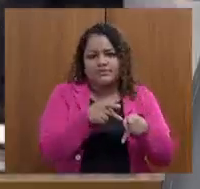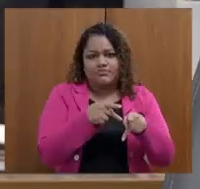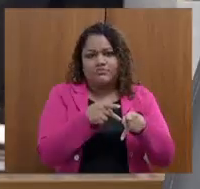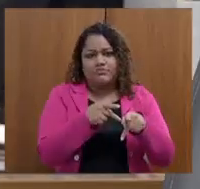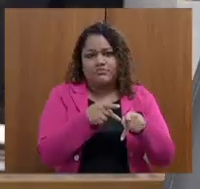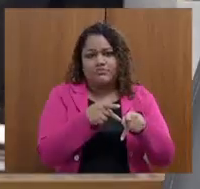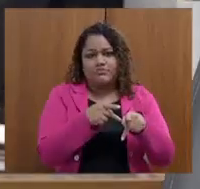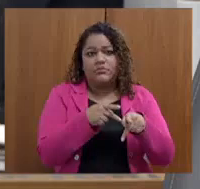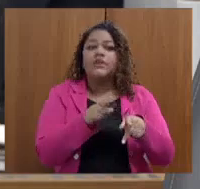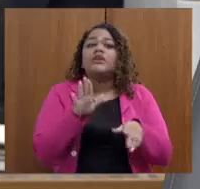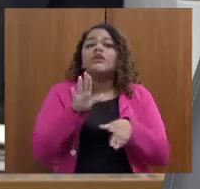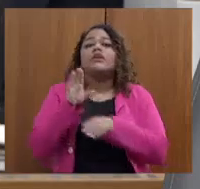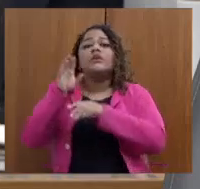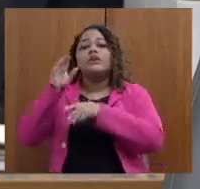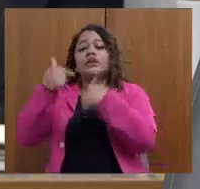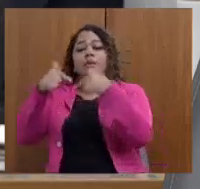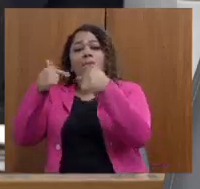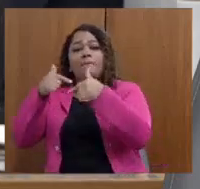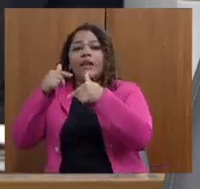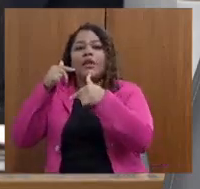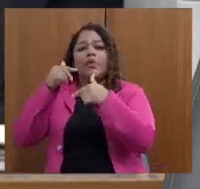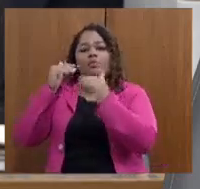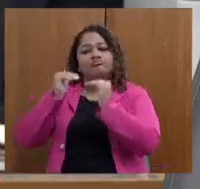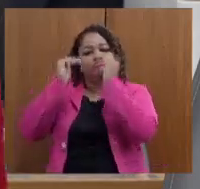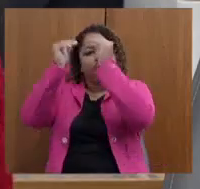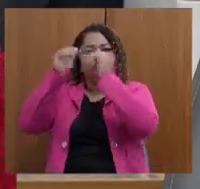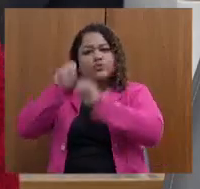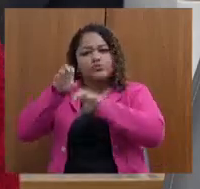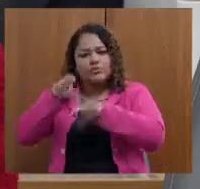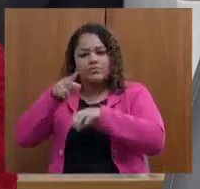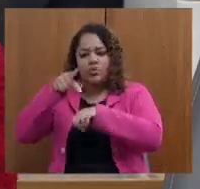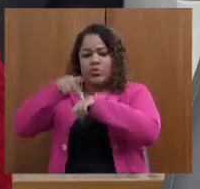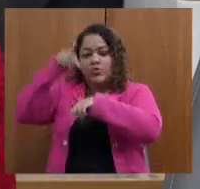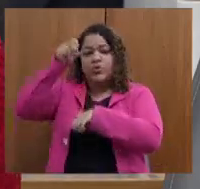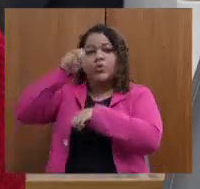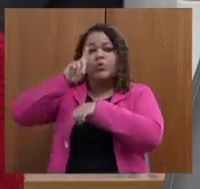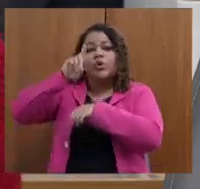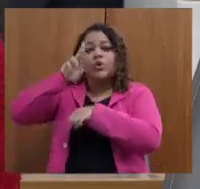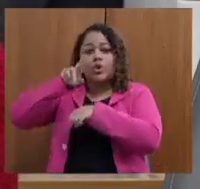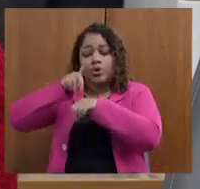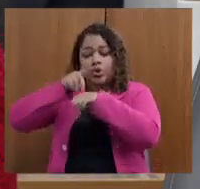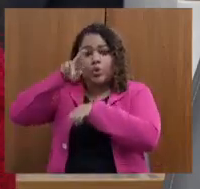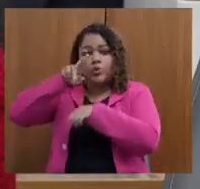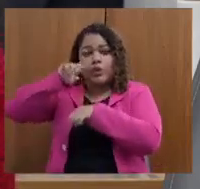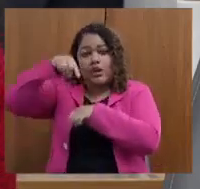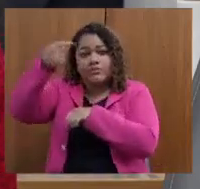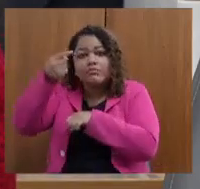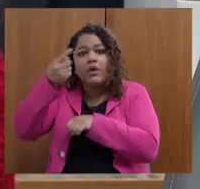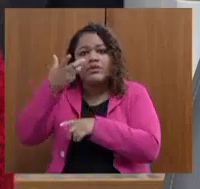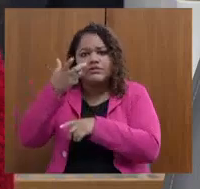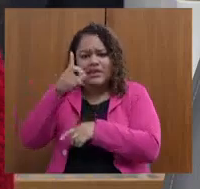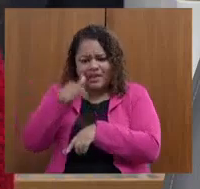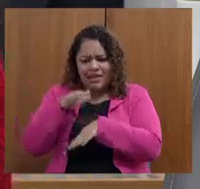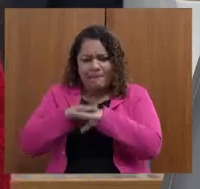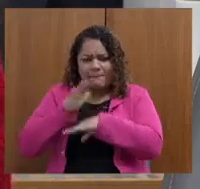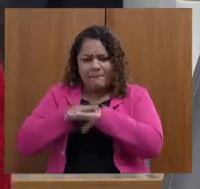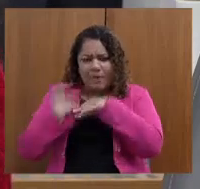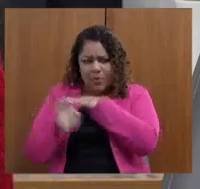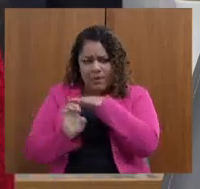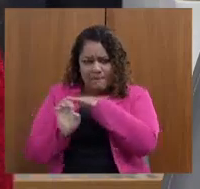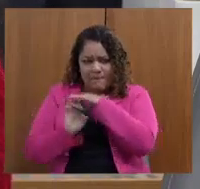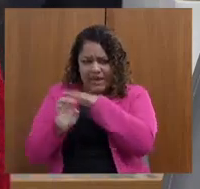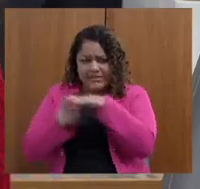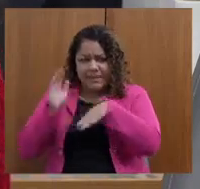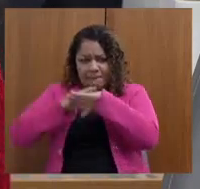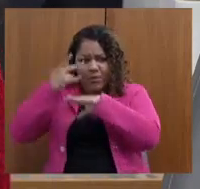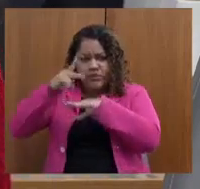do nível superior do pós-doctor virão é trazidos pela pela empresa Qual é a